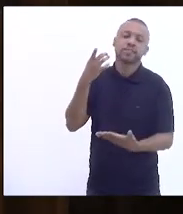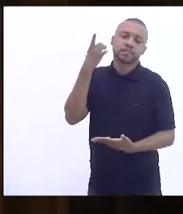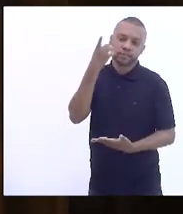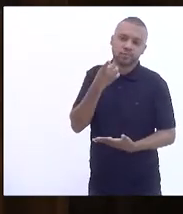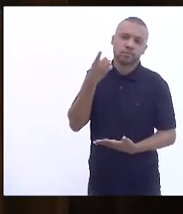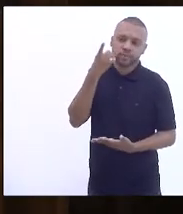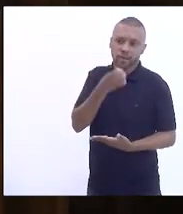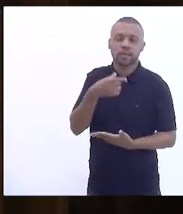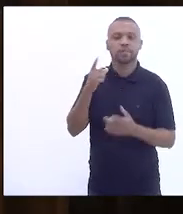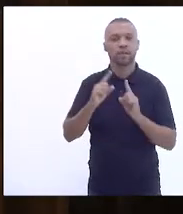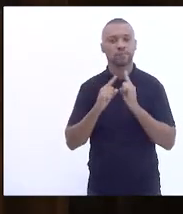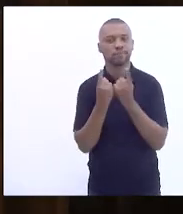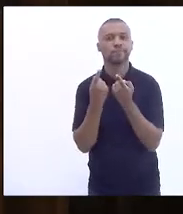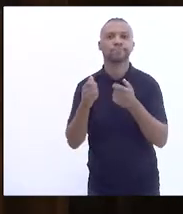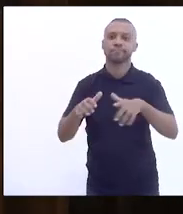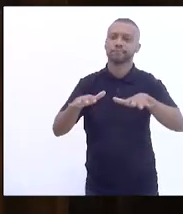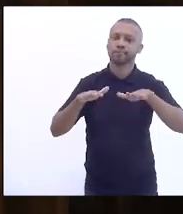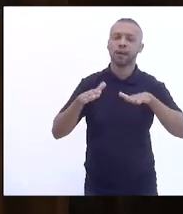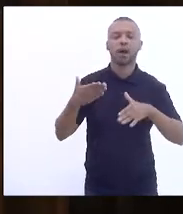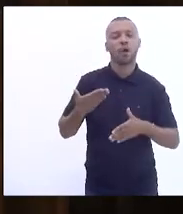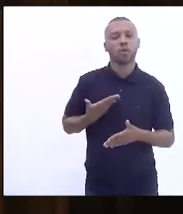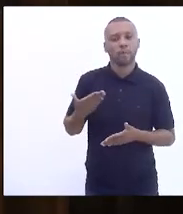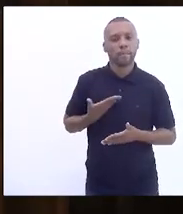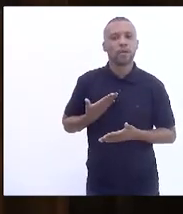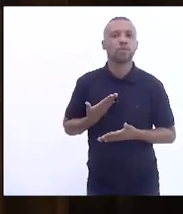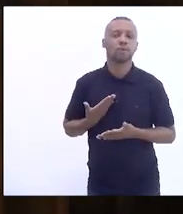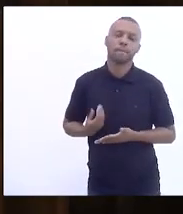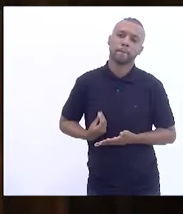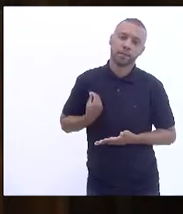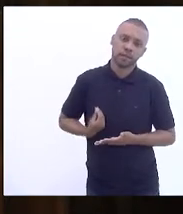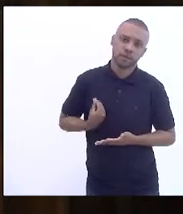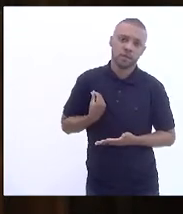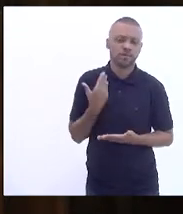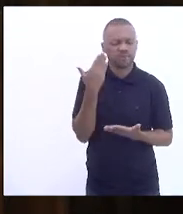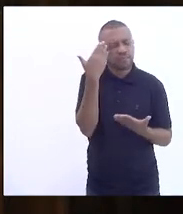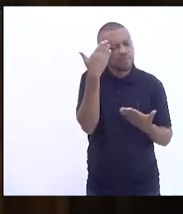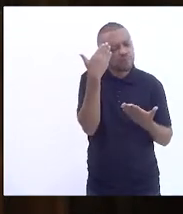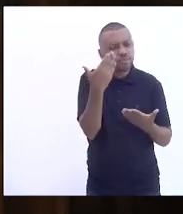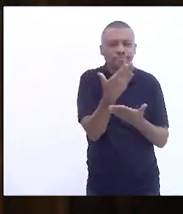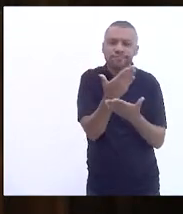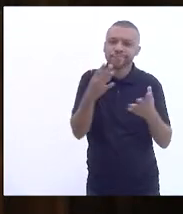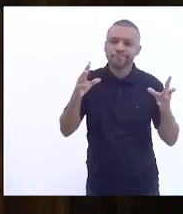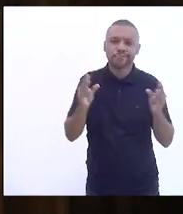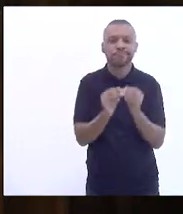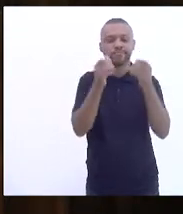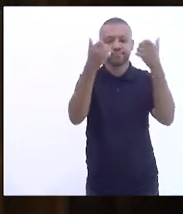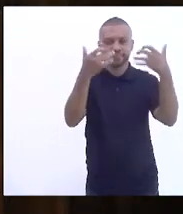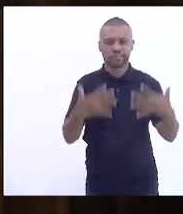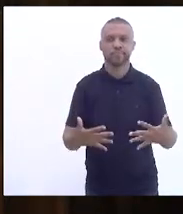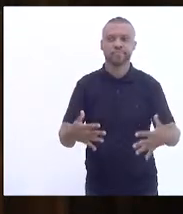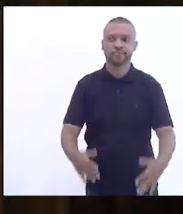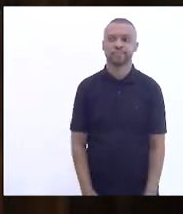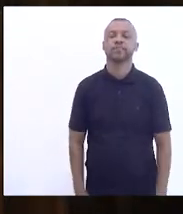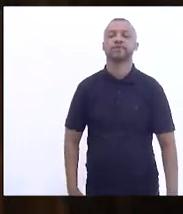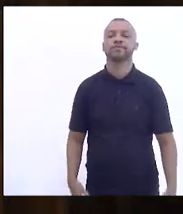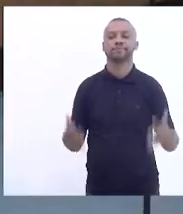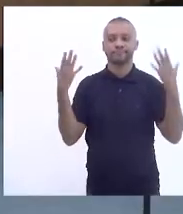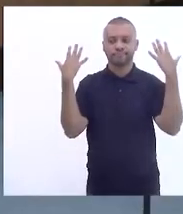pelo essa audiência agradecer escopo e no presente tá muito obrigado tá era só isso que eu queria falar